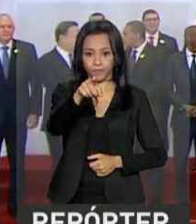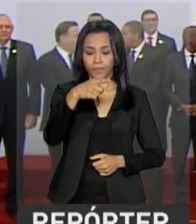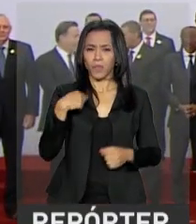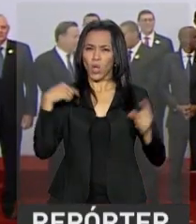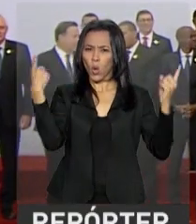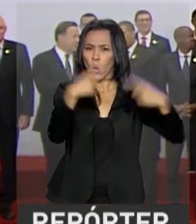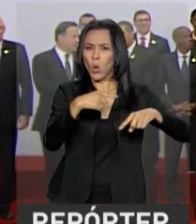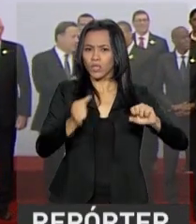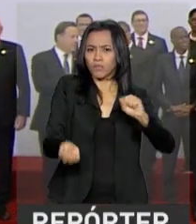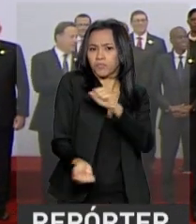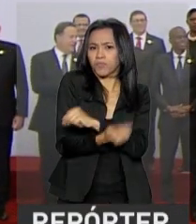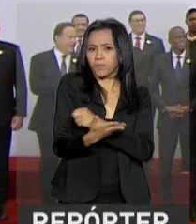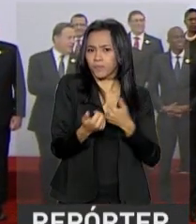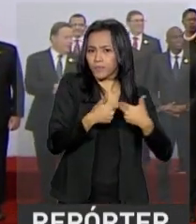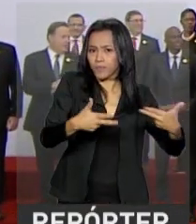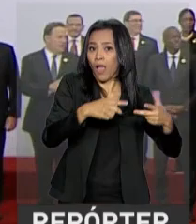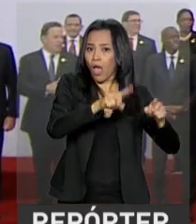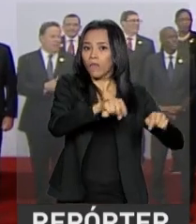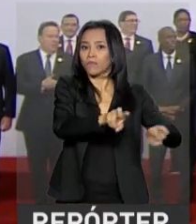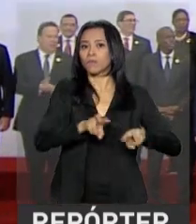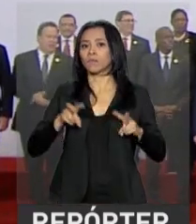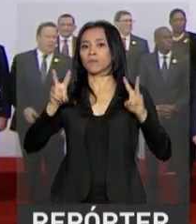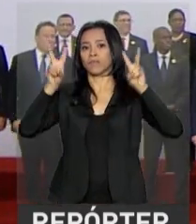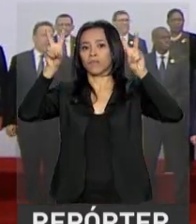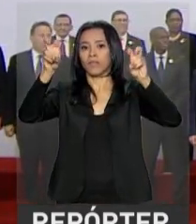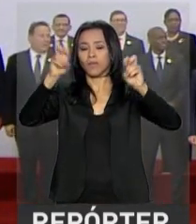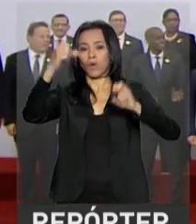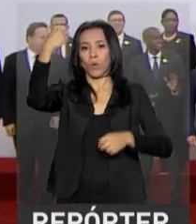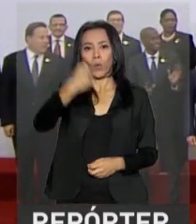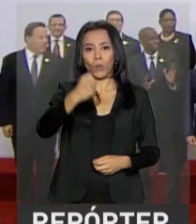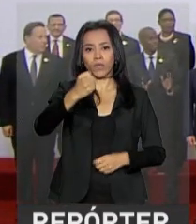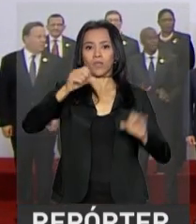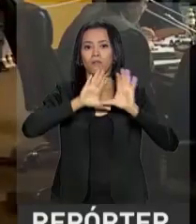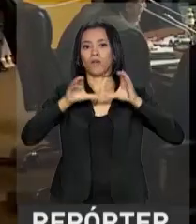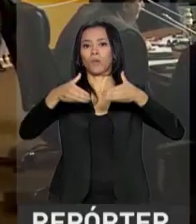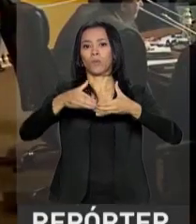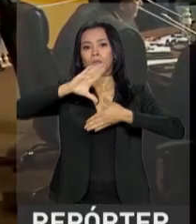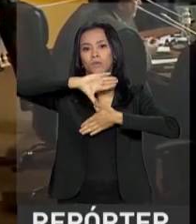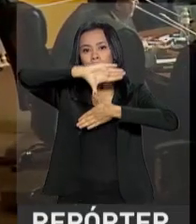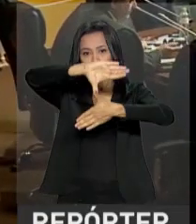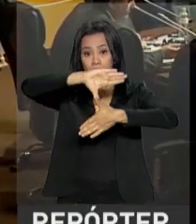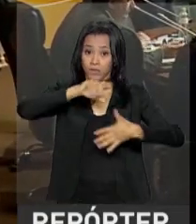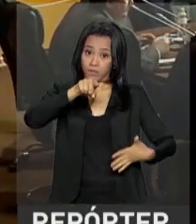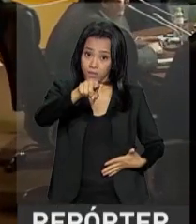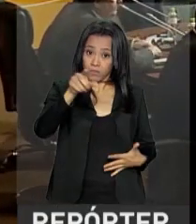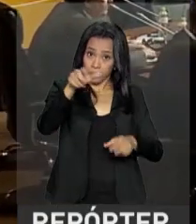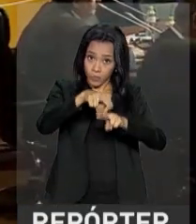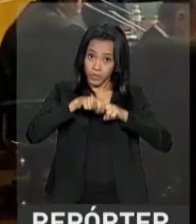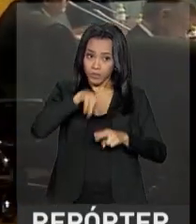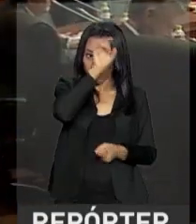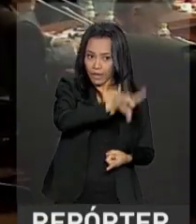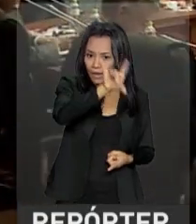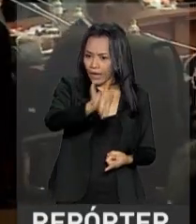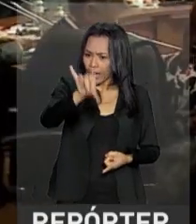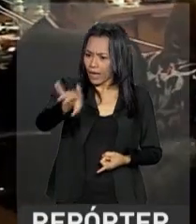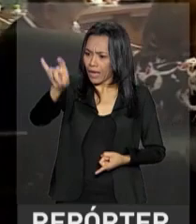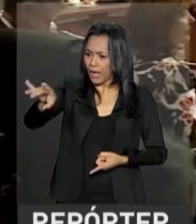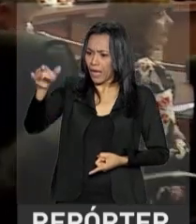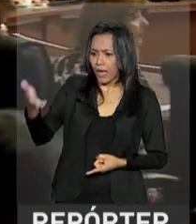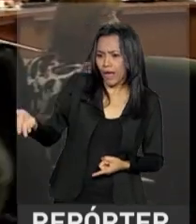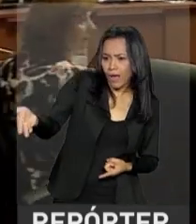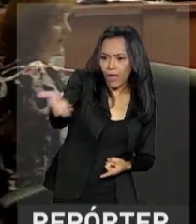Combater a corrupção. Este foi o tema da 8ª Cúpula das Américas. Para isso, os chefes de Estado e de